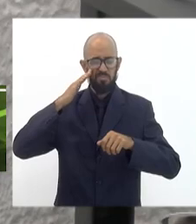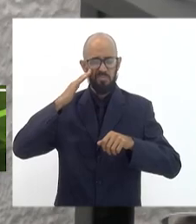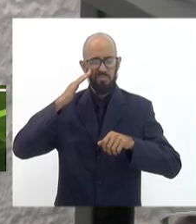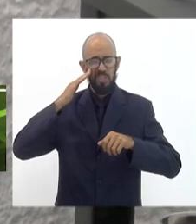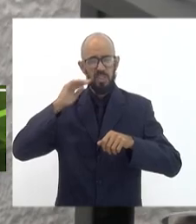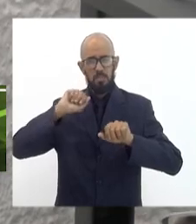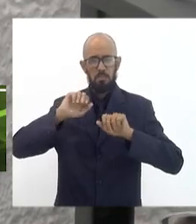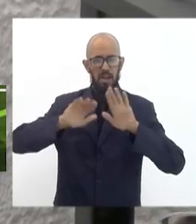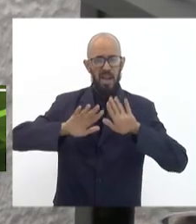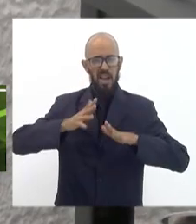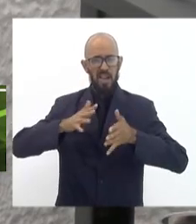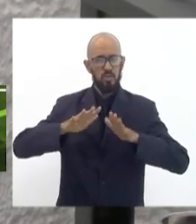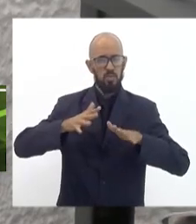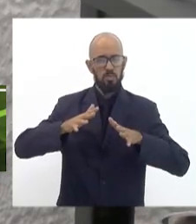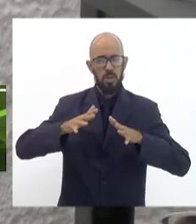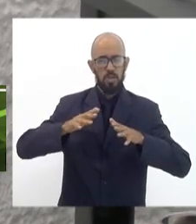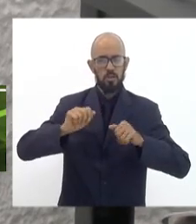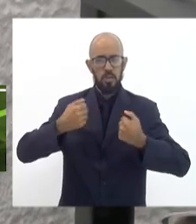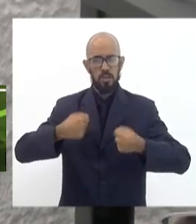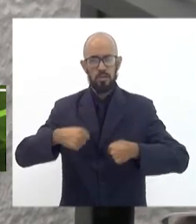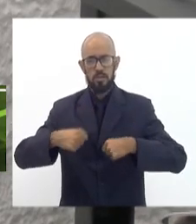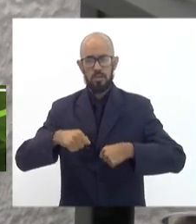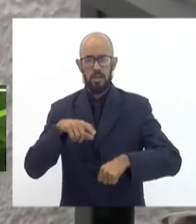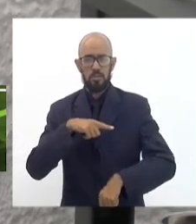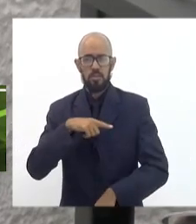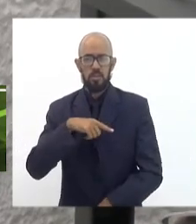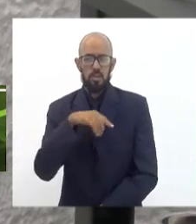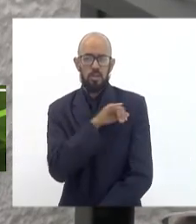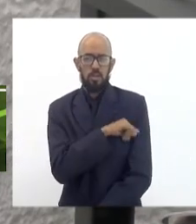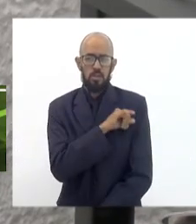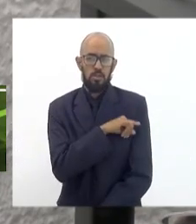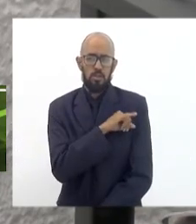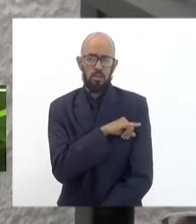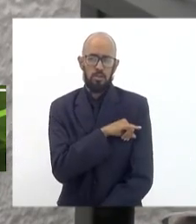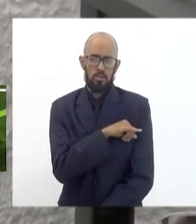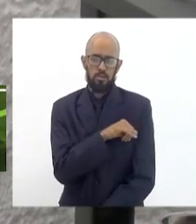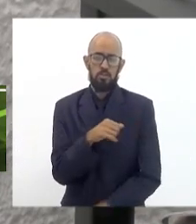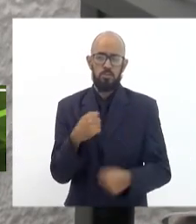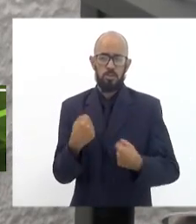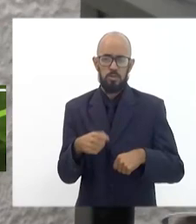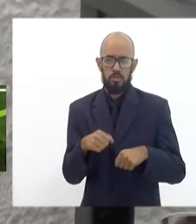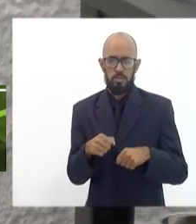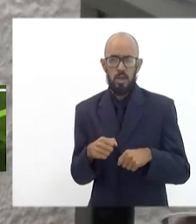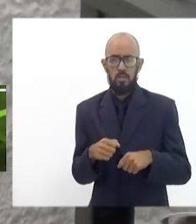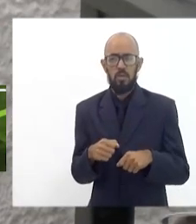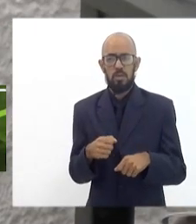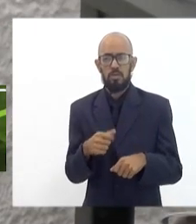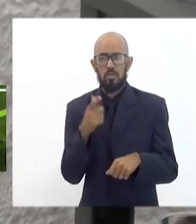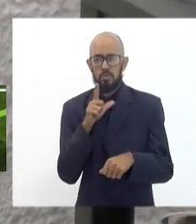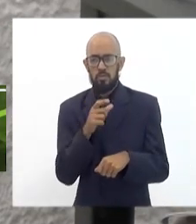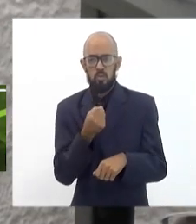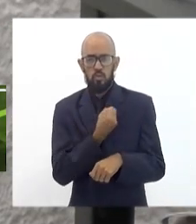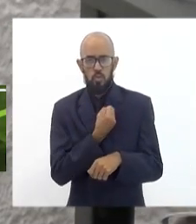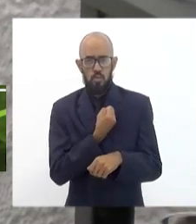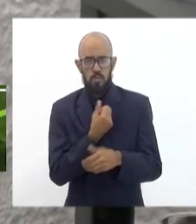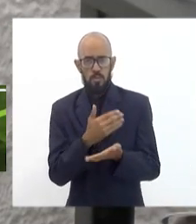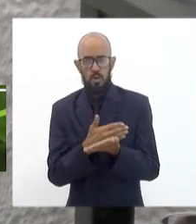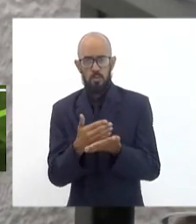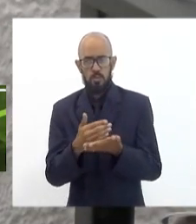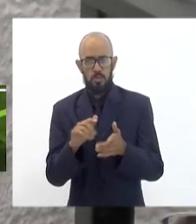enfrentamento dessa demanda que existe no Rio de Janeiro E era necessário você ter um número para poder começar a